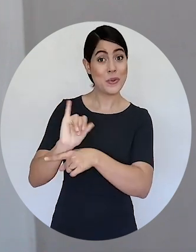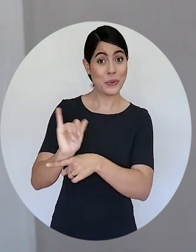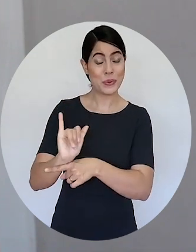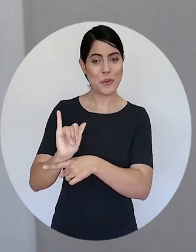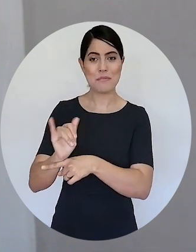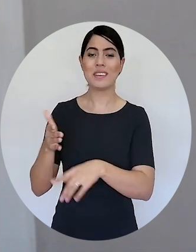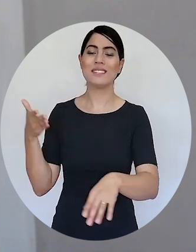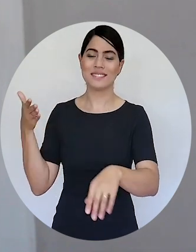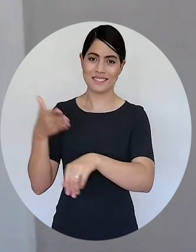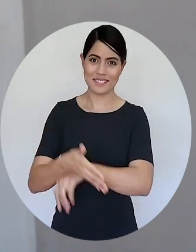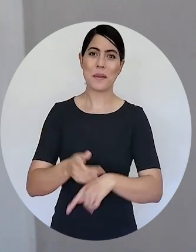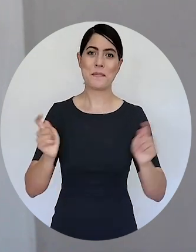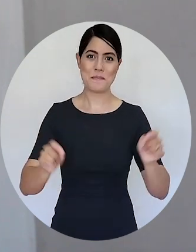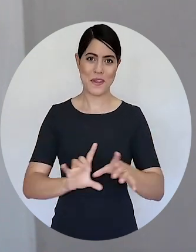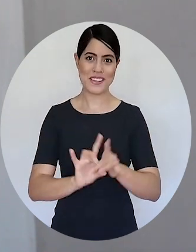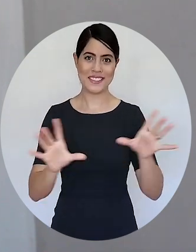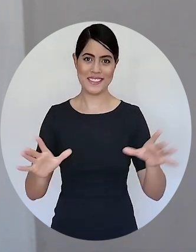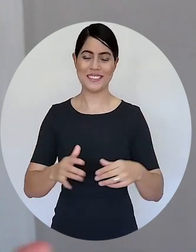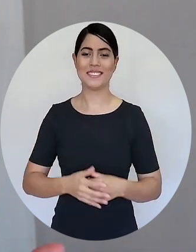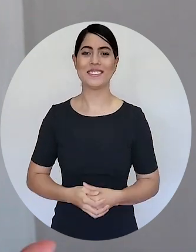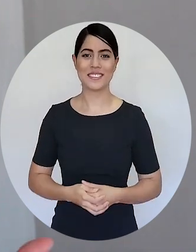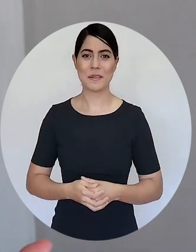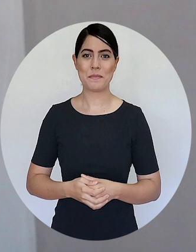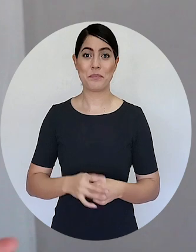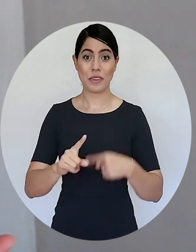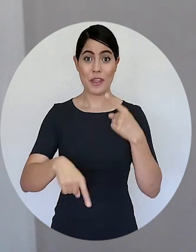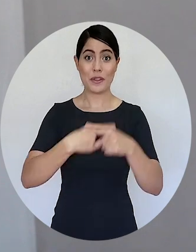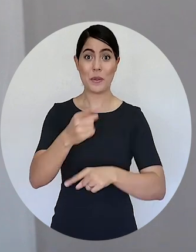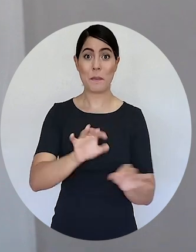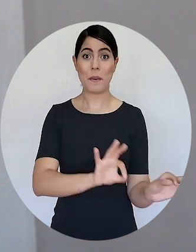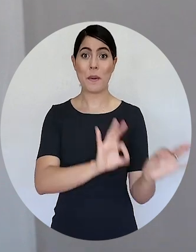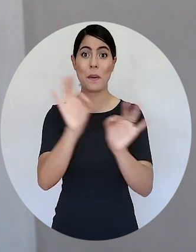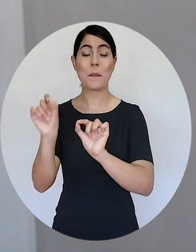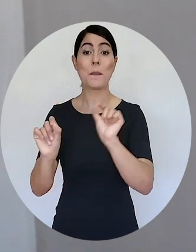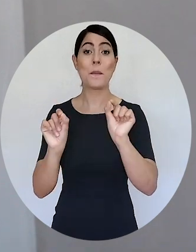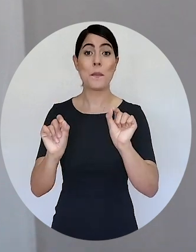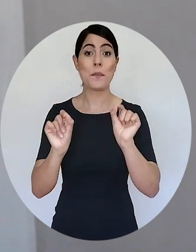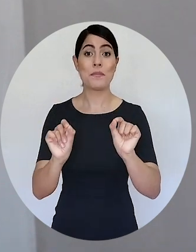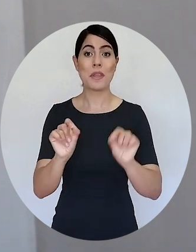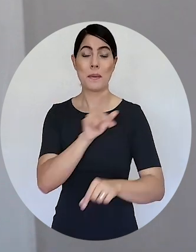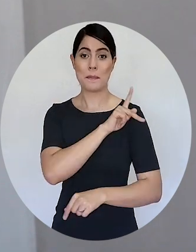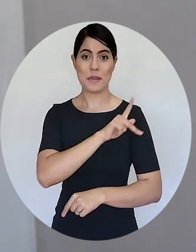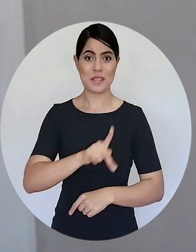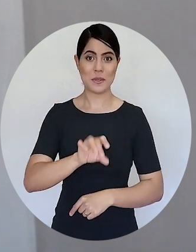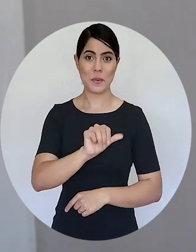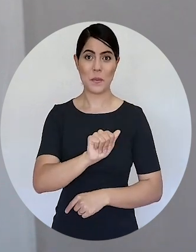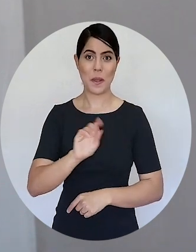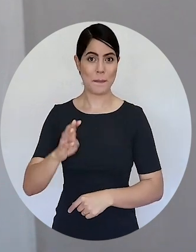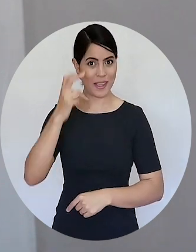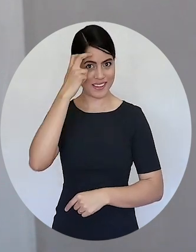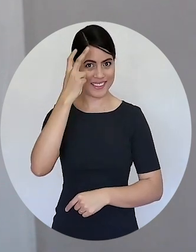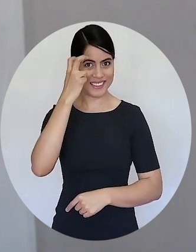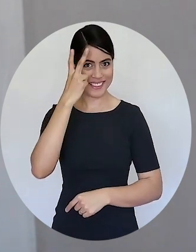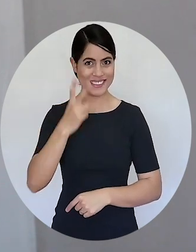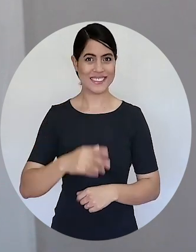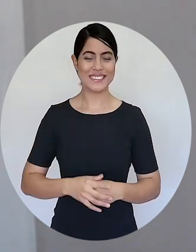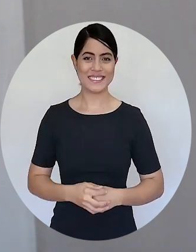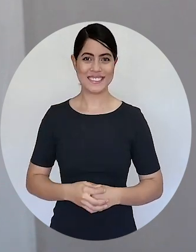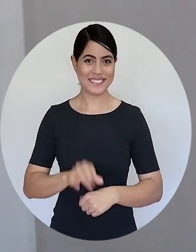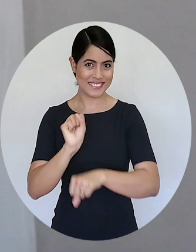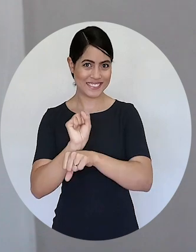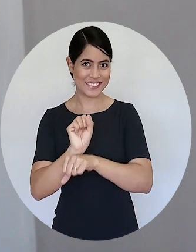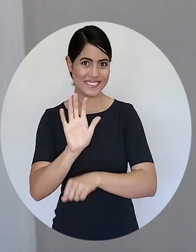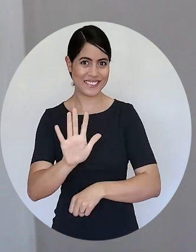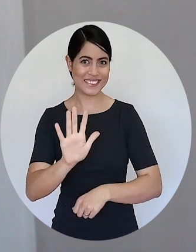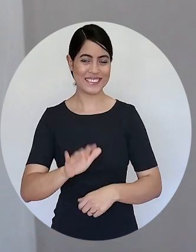no YouTube. Vale a pena conferir. E no próximo bloco vamos contar com a participação do presidente nacional da Ordem, Felipe Santa